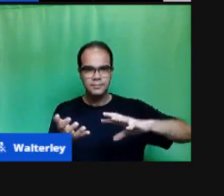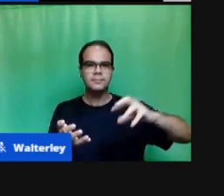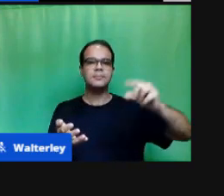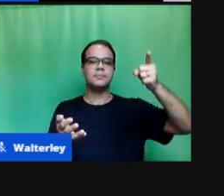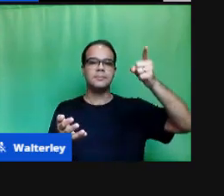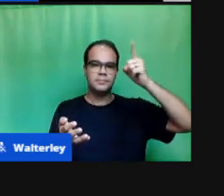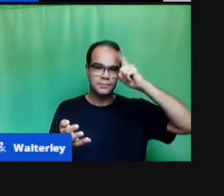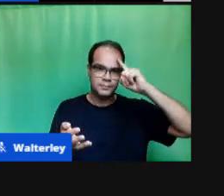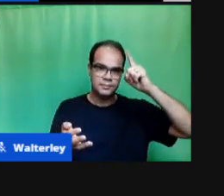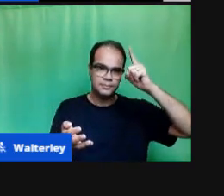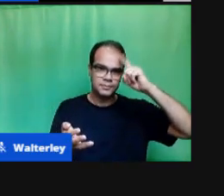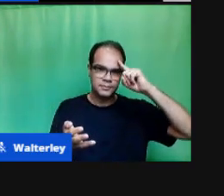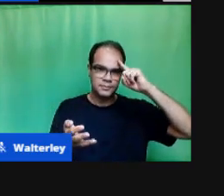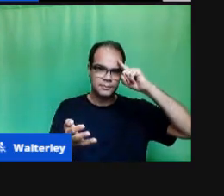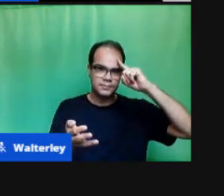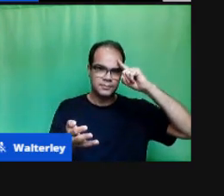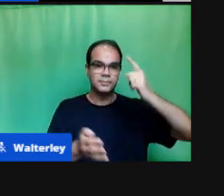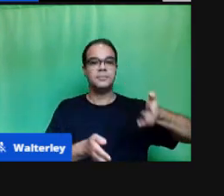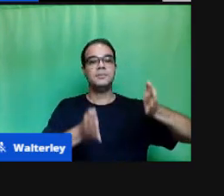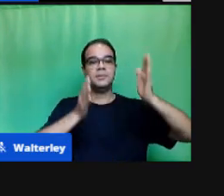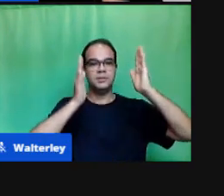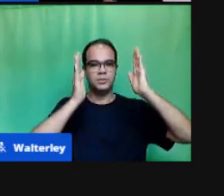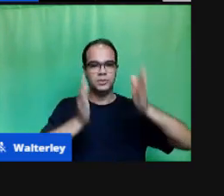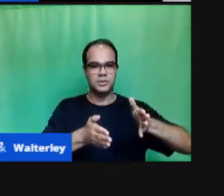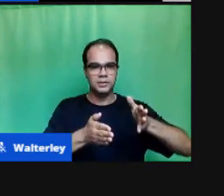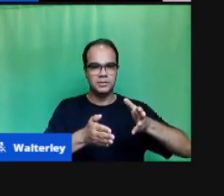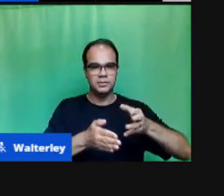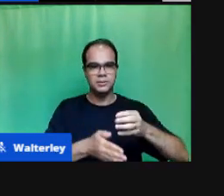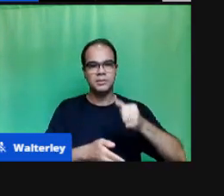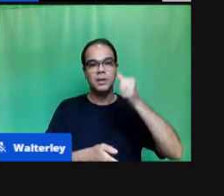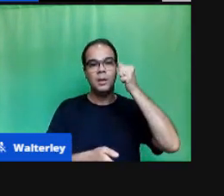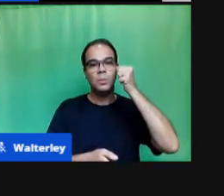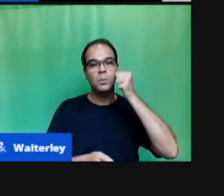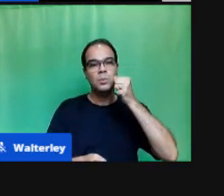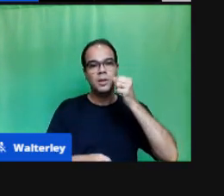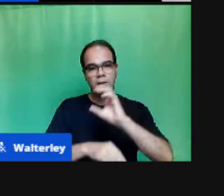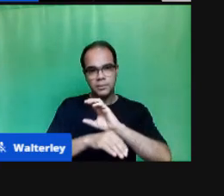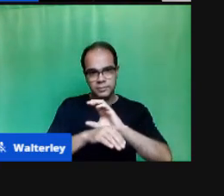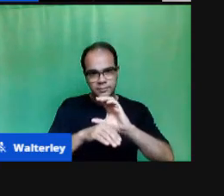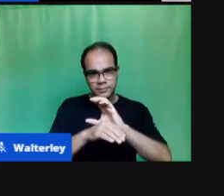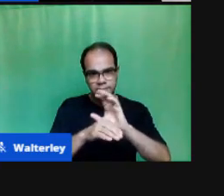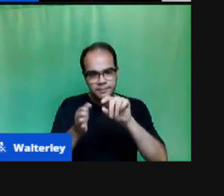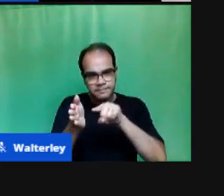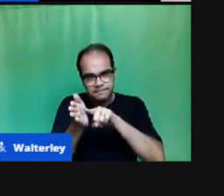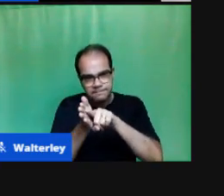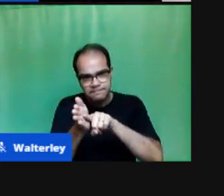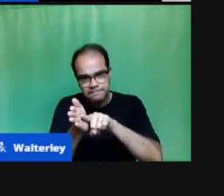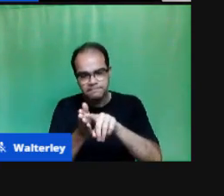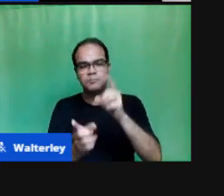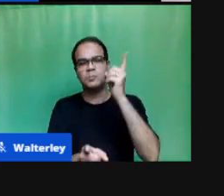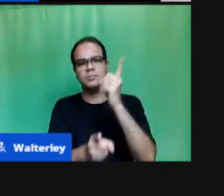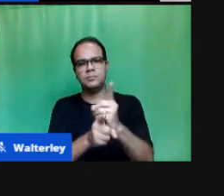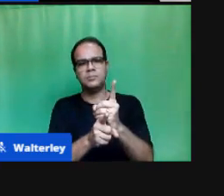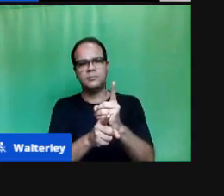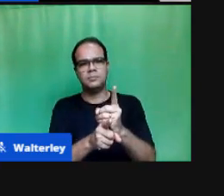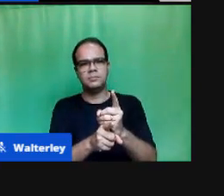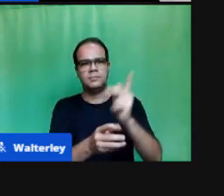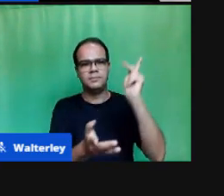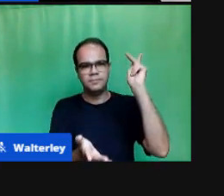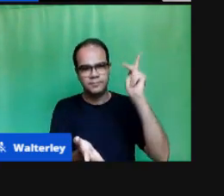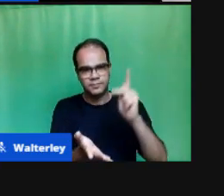eficácia? Comprovadamente, cientificamente, existe esta eficácia, tá? Eu vou